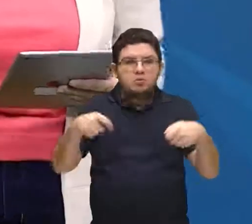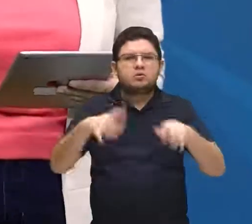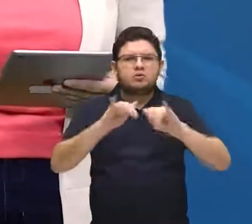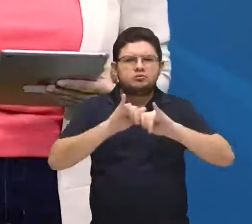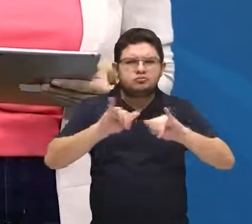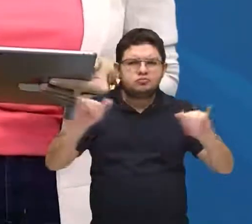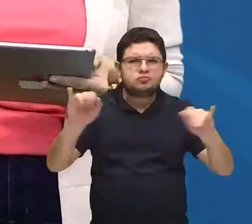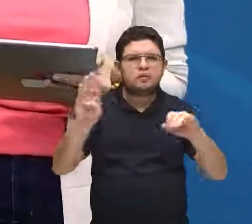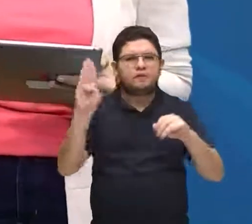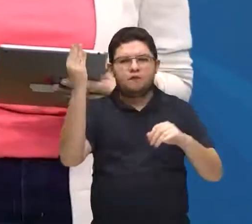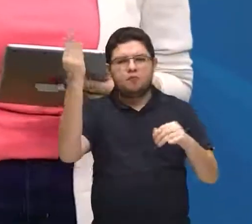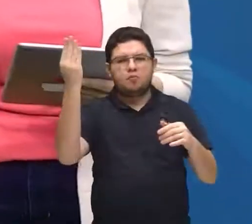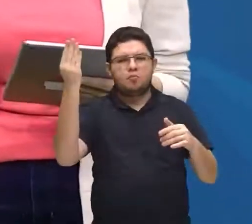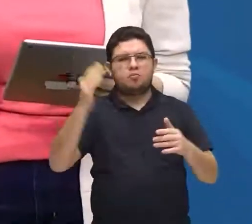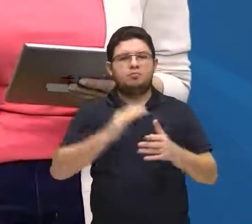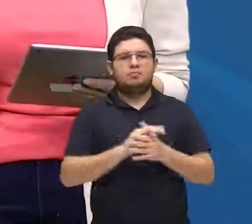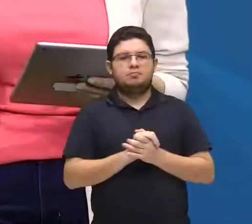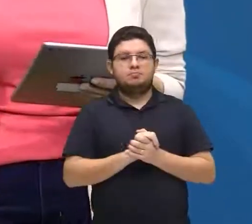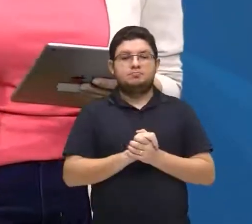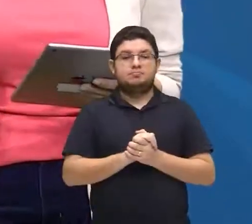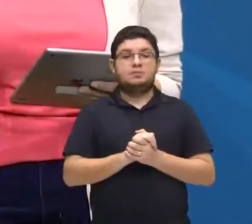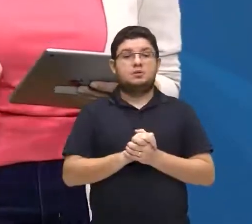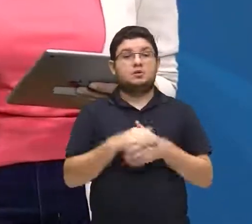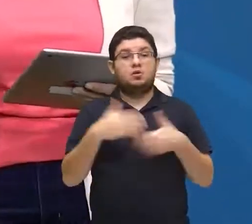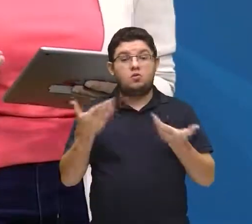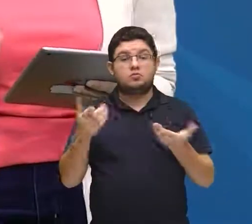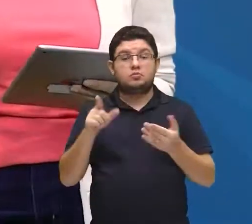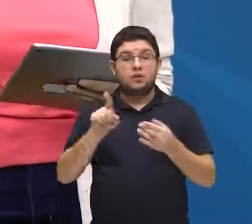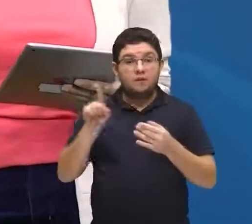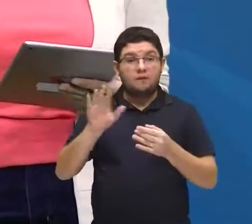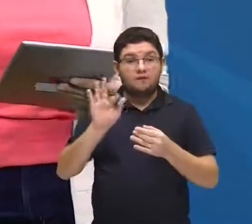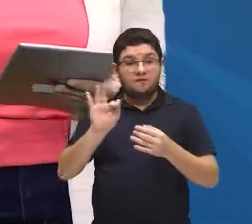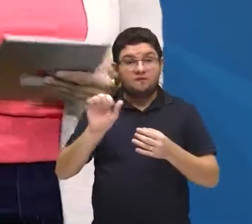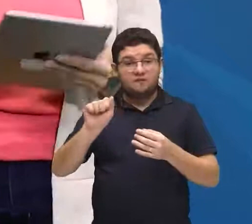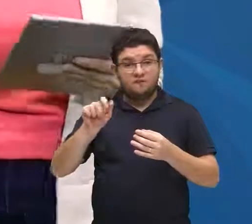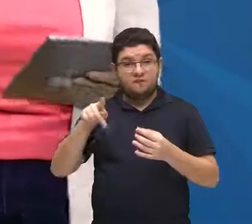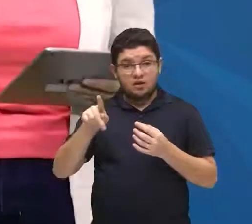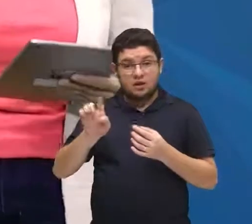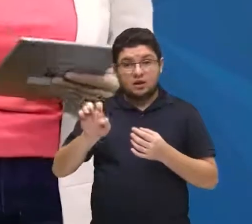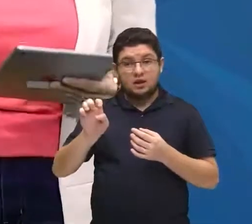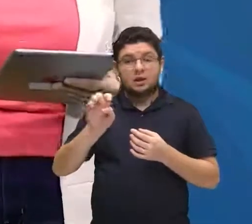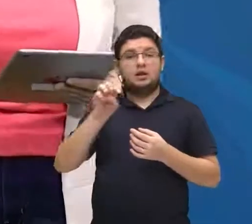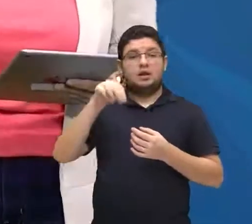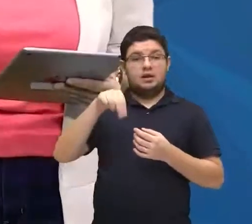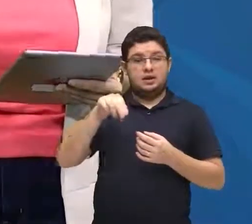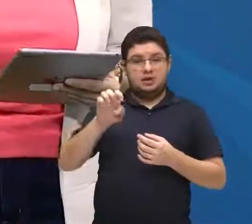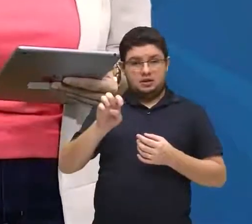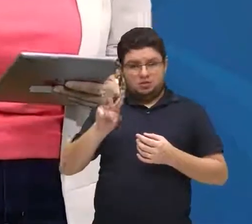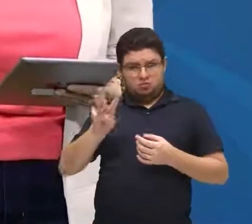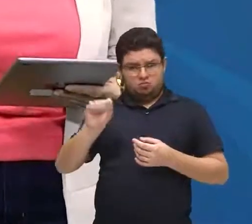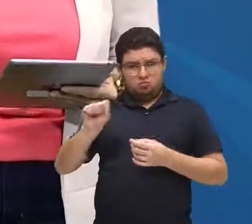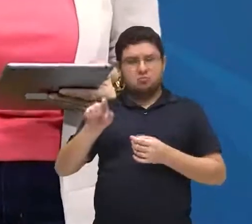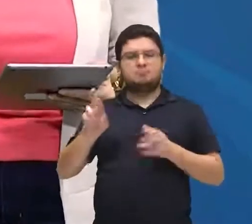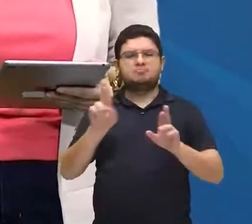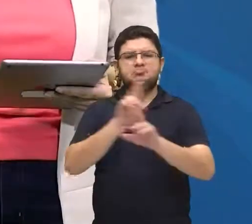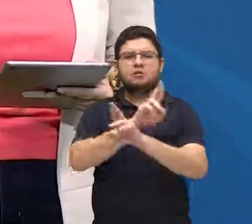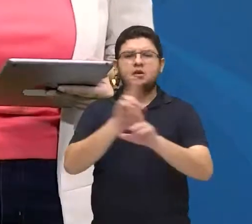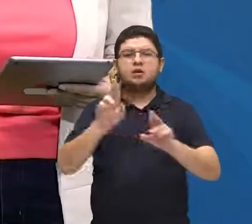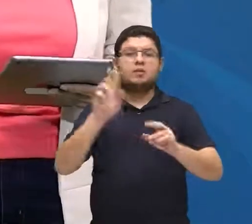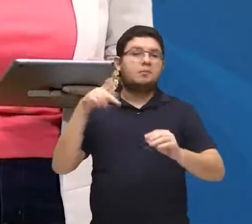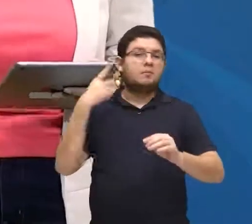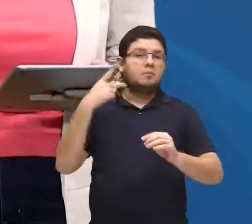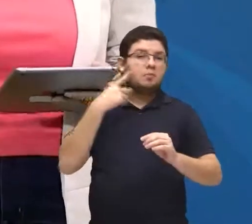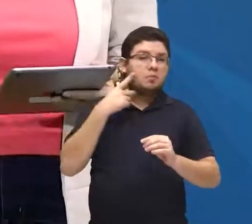news. E no caso das fake news relacionadas à política, a gente costuma ver bastante isso no dia a dia, mas às vezes nas campanhas eleitorais